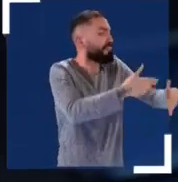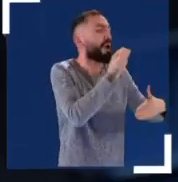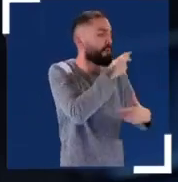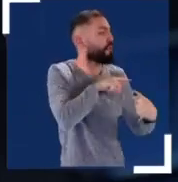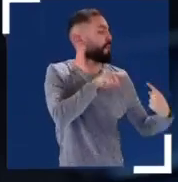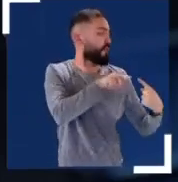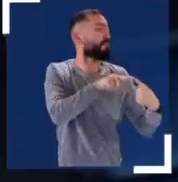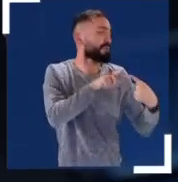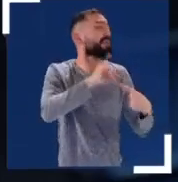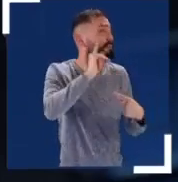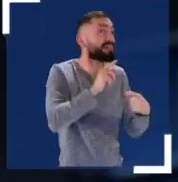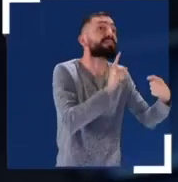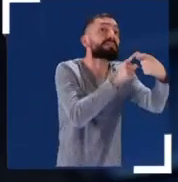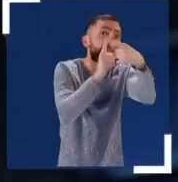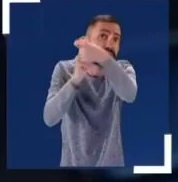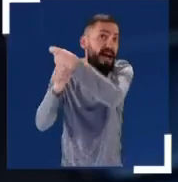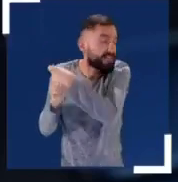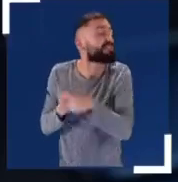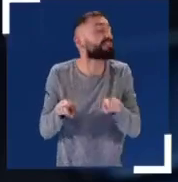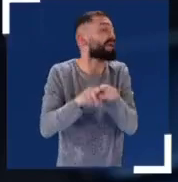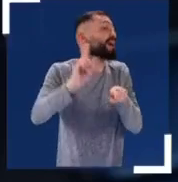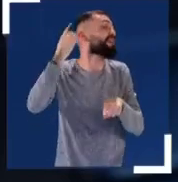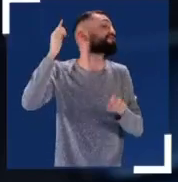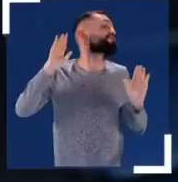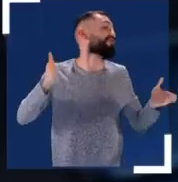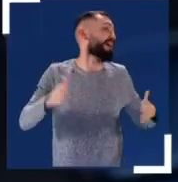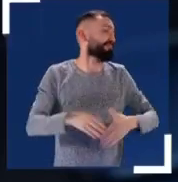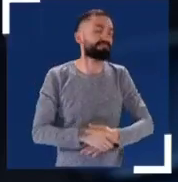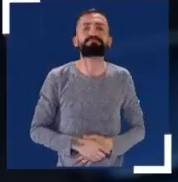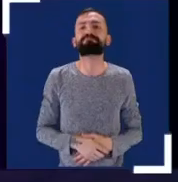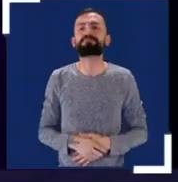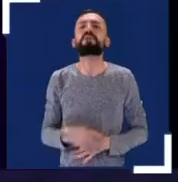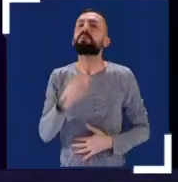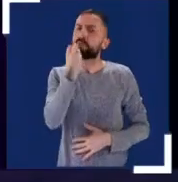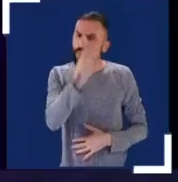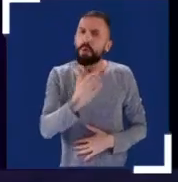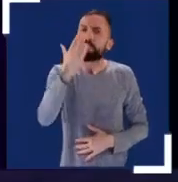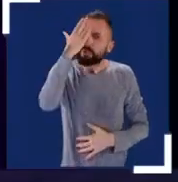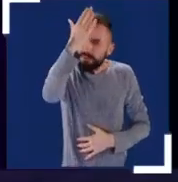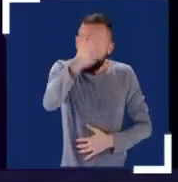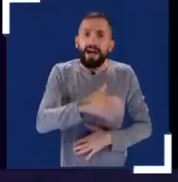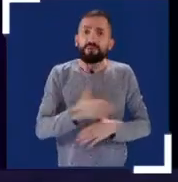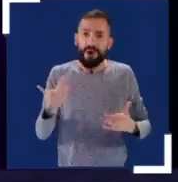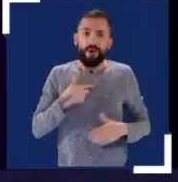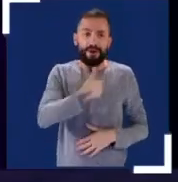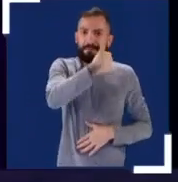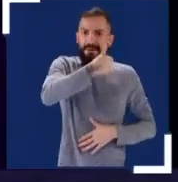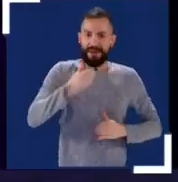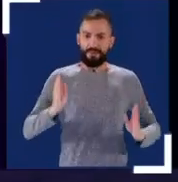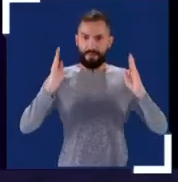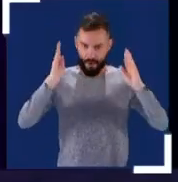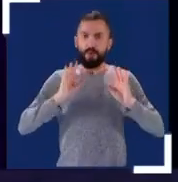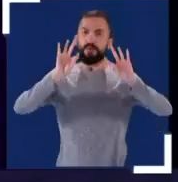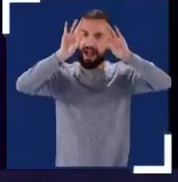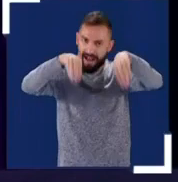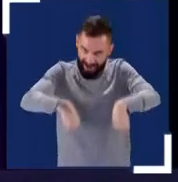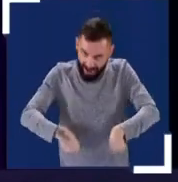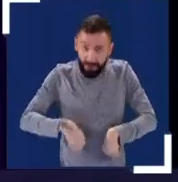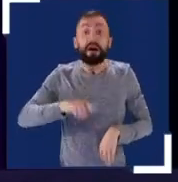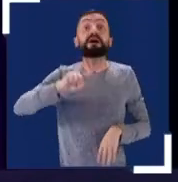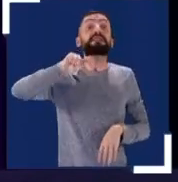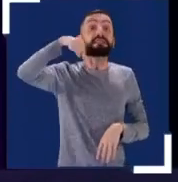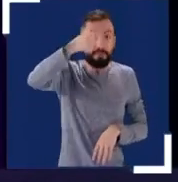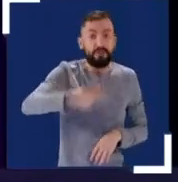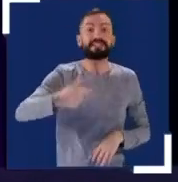também, como muitos municípios de São Paulo já tinham feito. Muito bom, muito obrigado. Nós estamos encerrando aqui o primeiro bloco. Voltaremos com a segunda parte